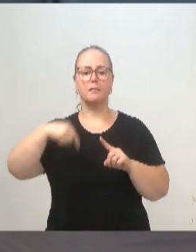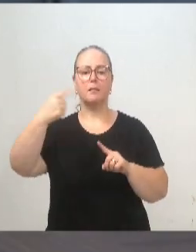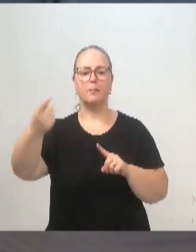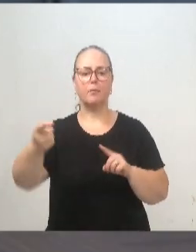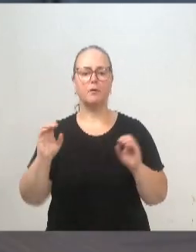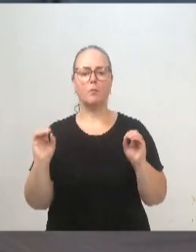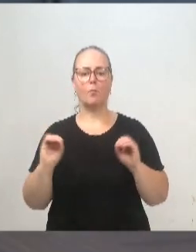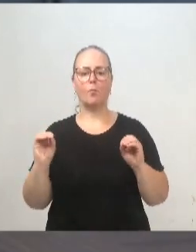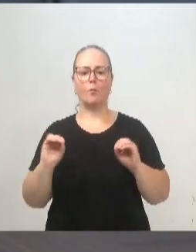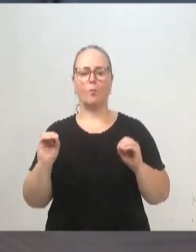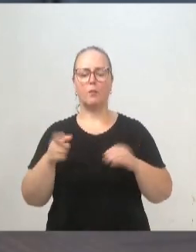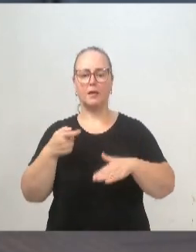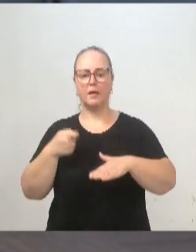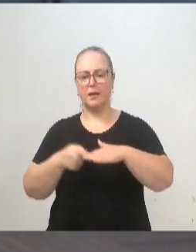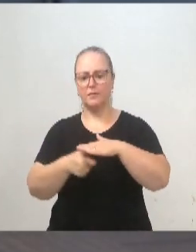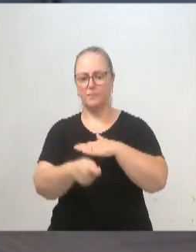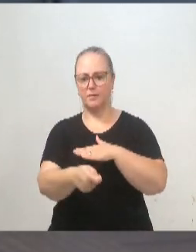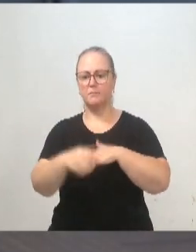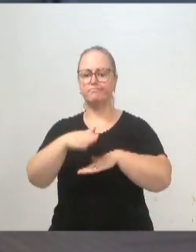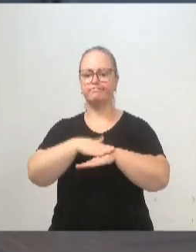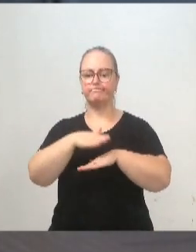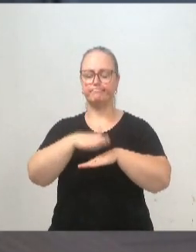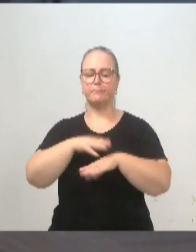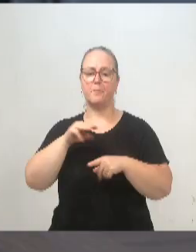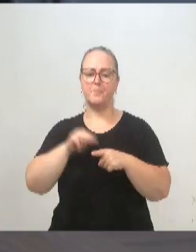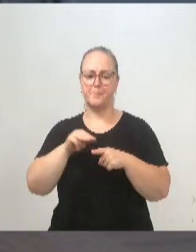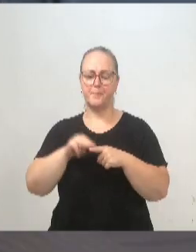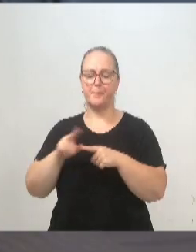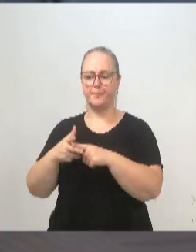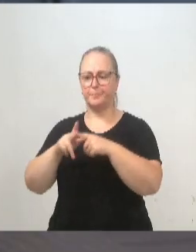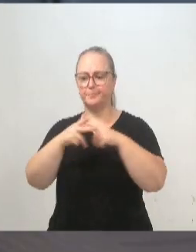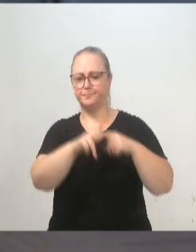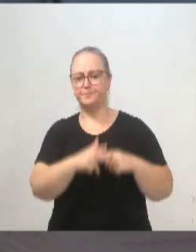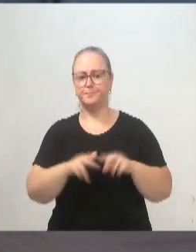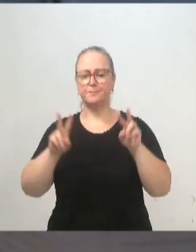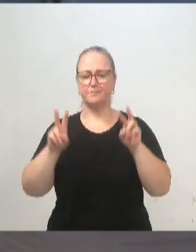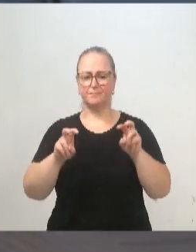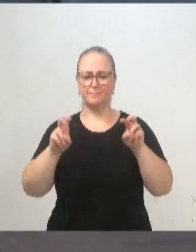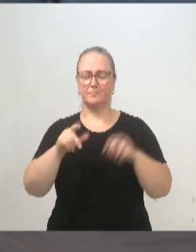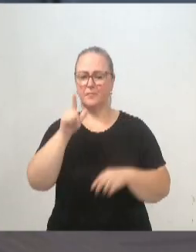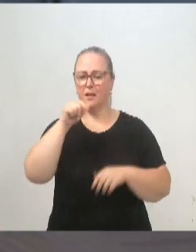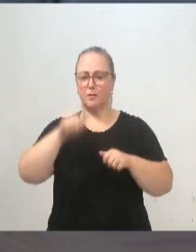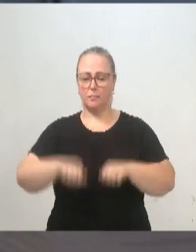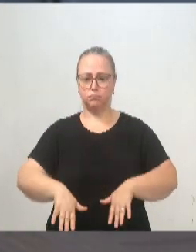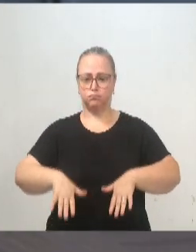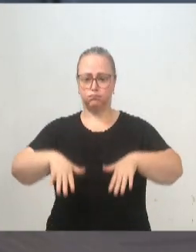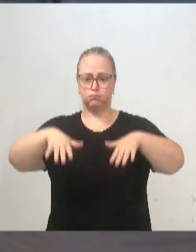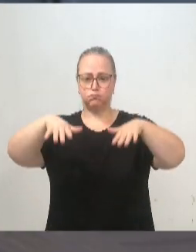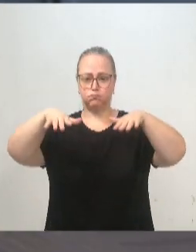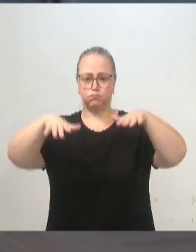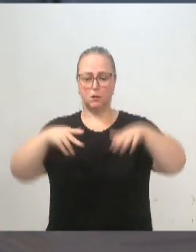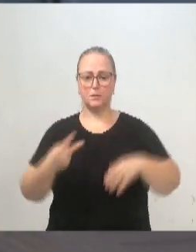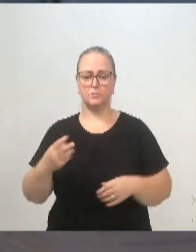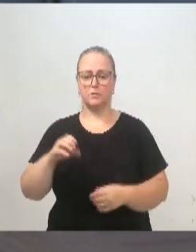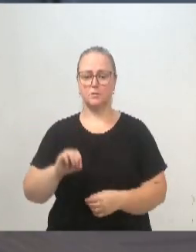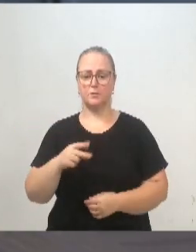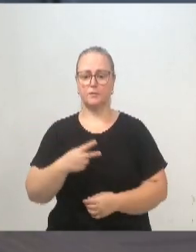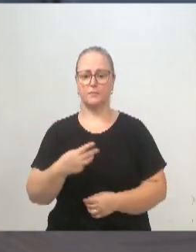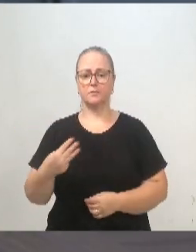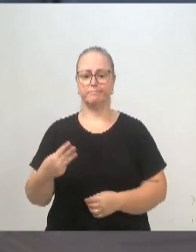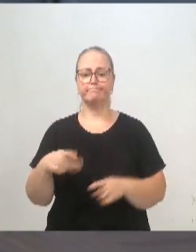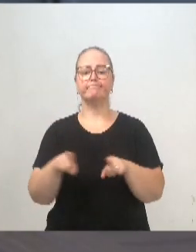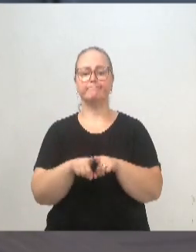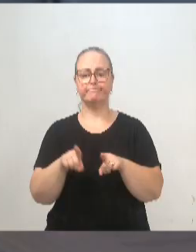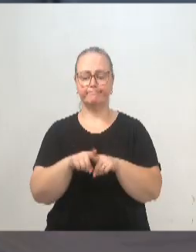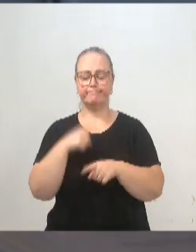fazendo investimentos com recursos do município para reparos ainda decorrentes da enchente de 2023 e daquilo que aconteceu neste